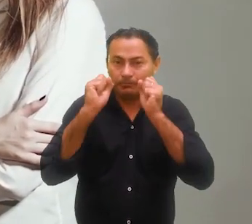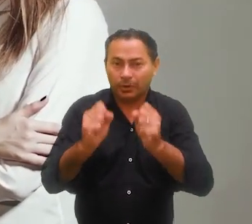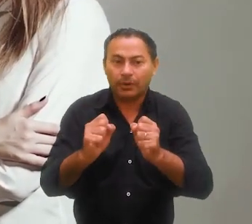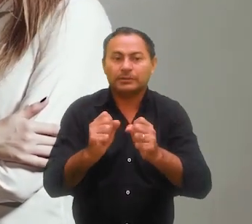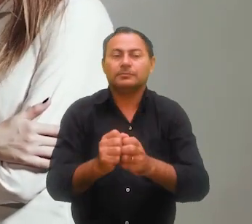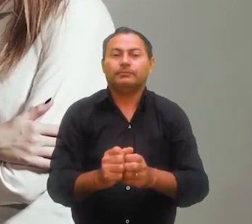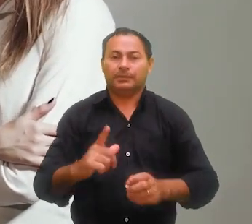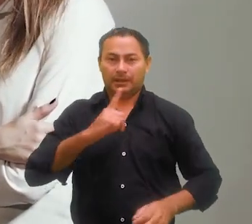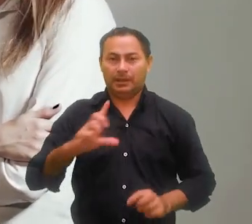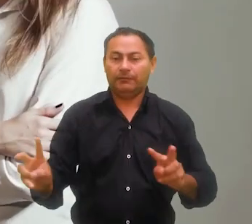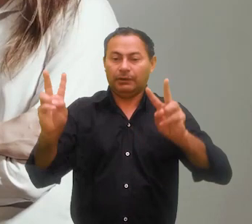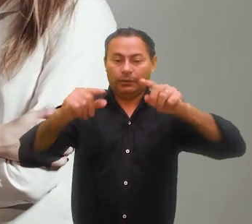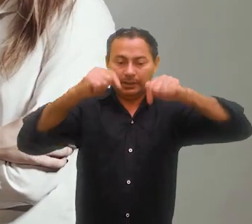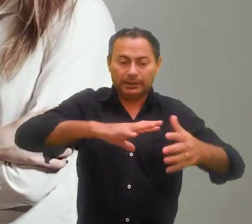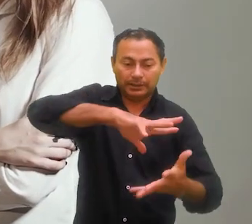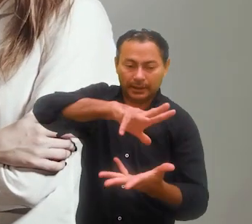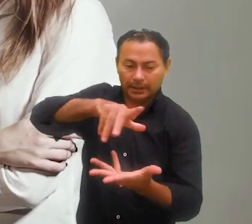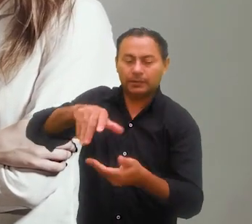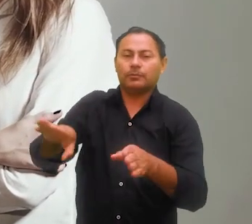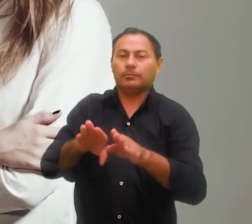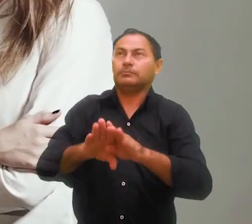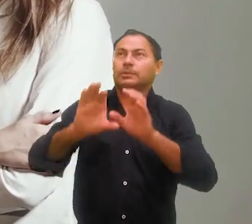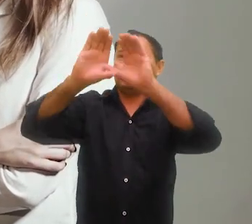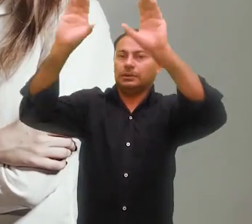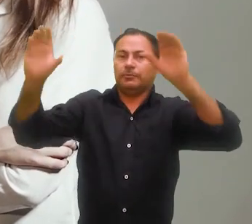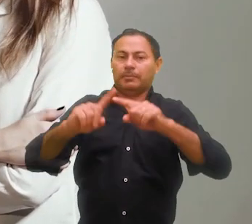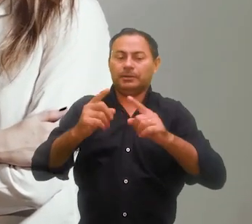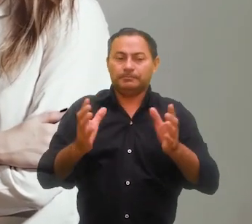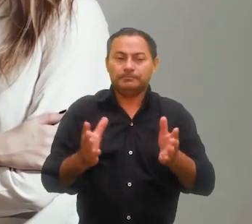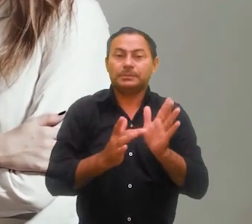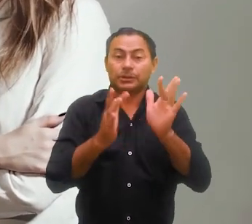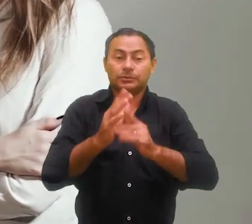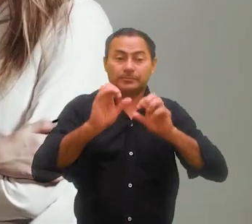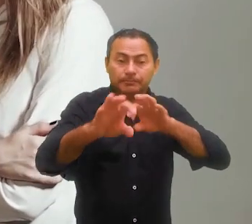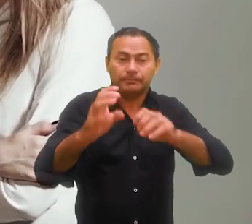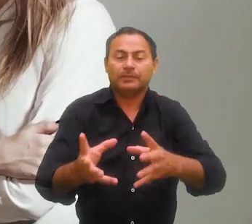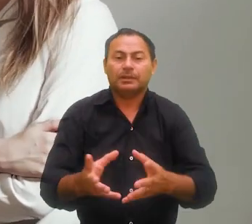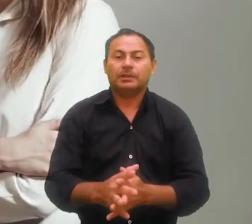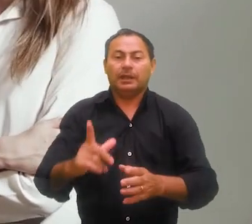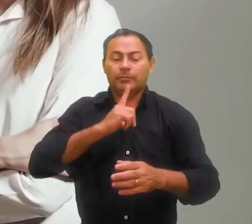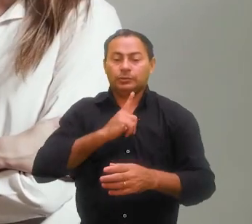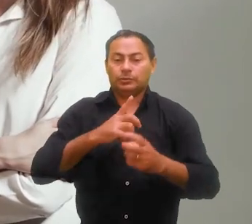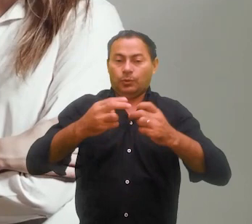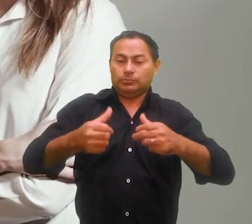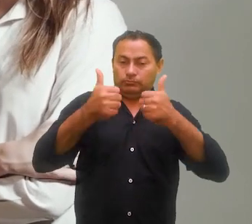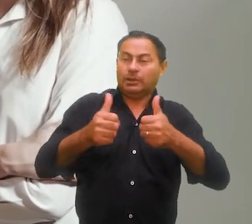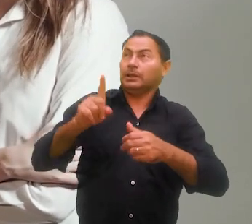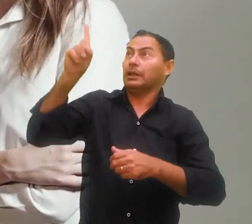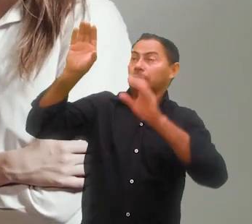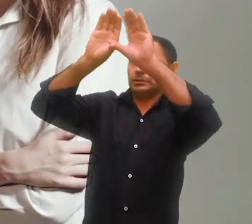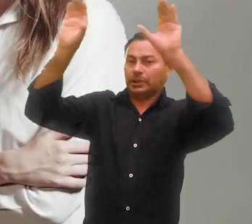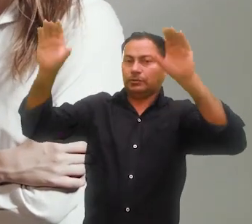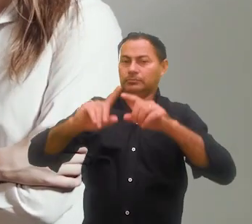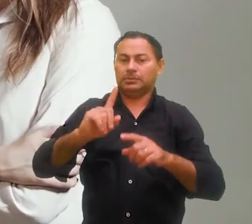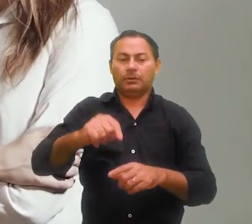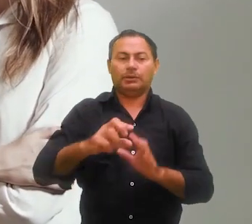implícito que podemos tanto ter valores da terra como do céu. É claro que a exortação de Jesus é para que acumulemos tesouros no céu,